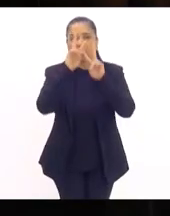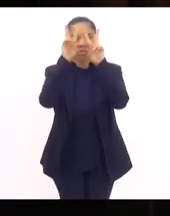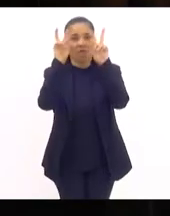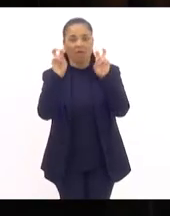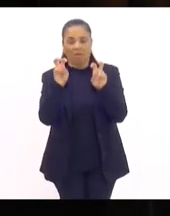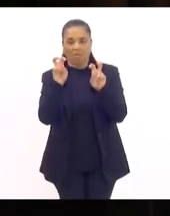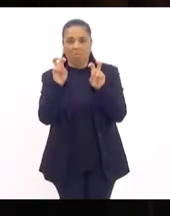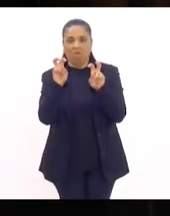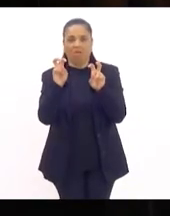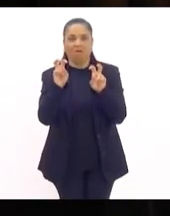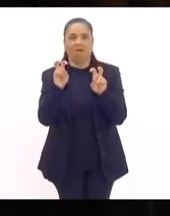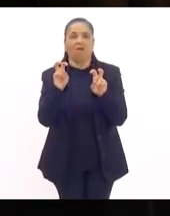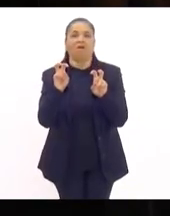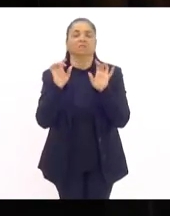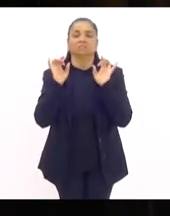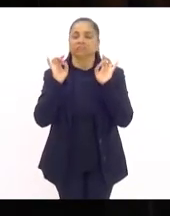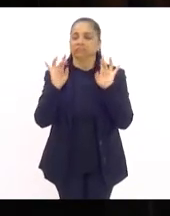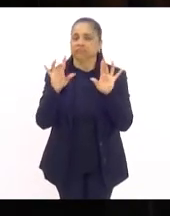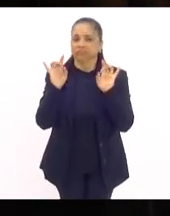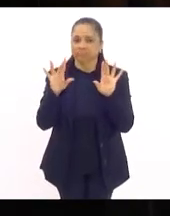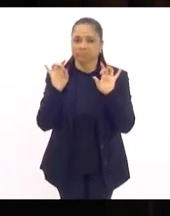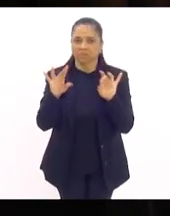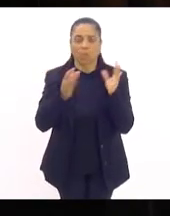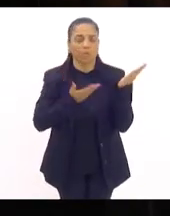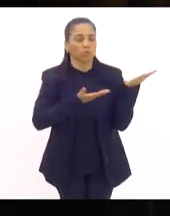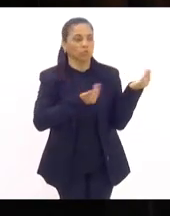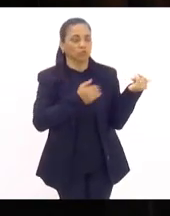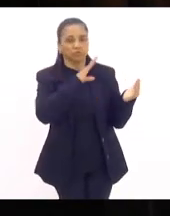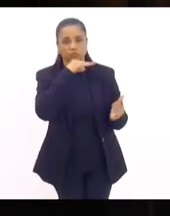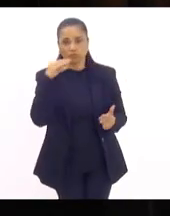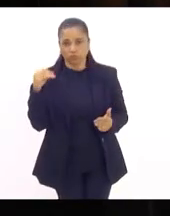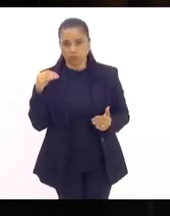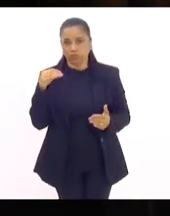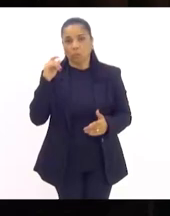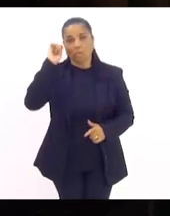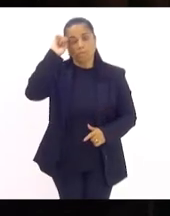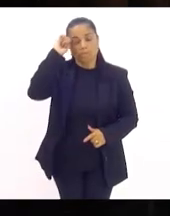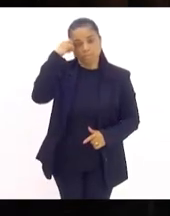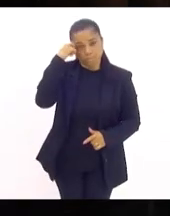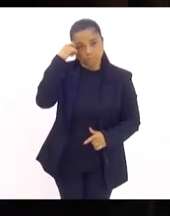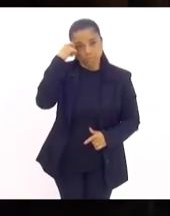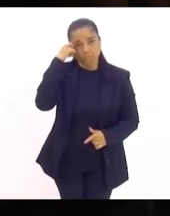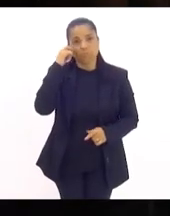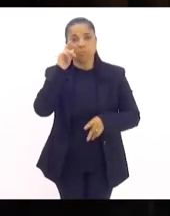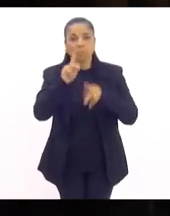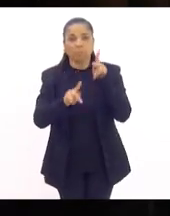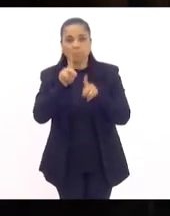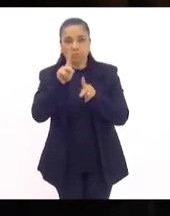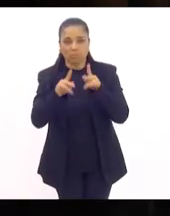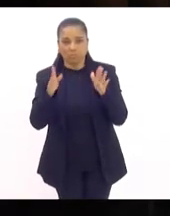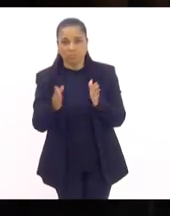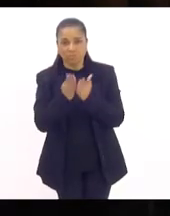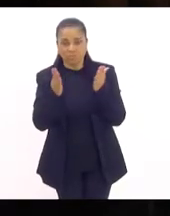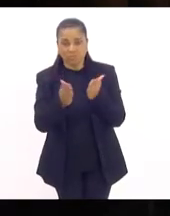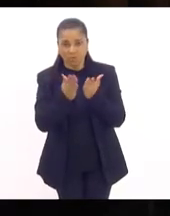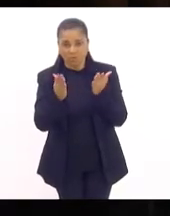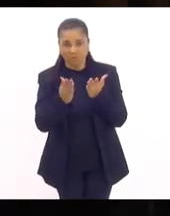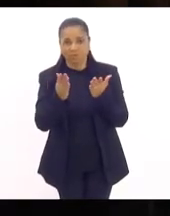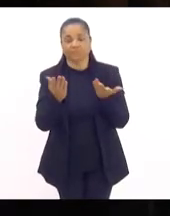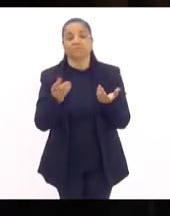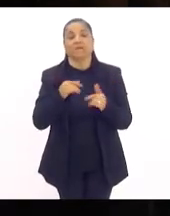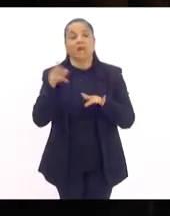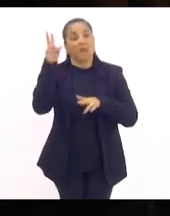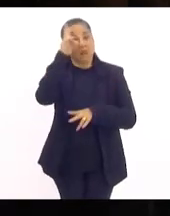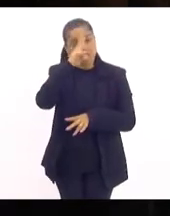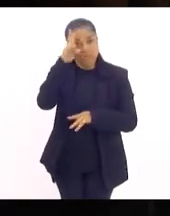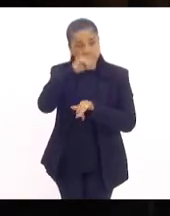são muito caros, em especial para a nossa juventude preta, para o nosso povo pobre. E aí, senhora presidenta, lembrar que eu